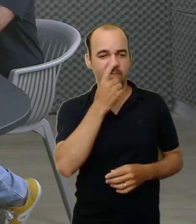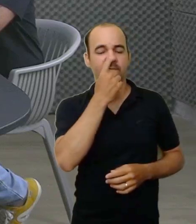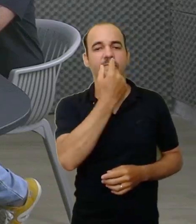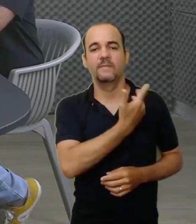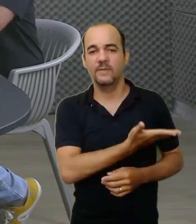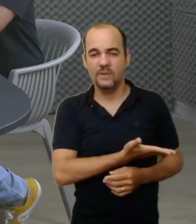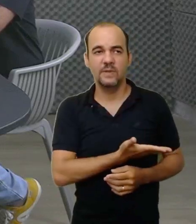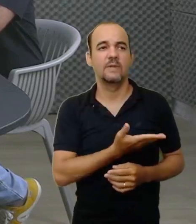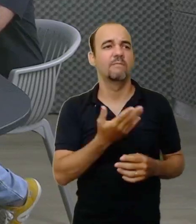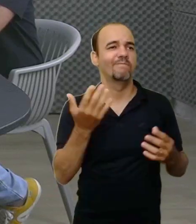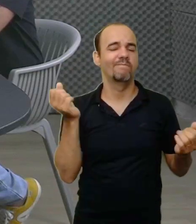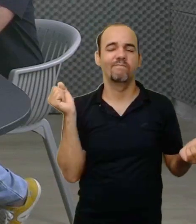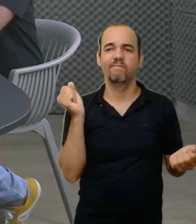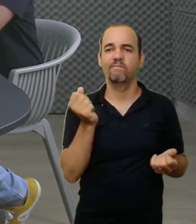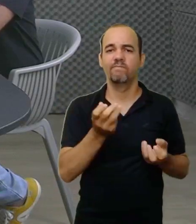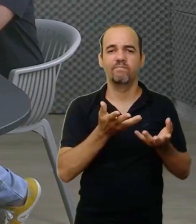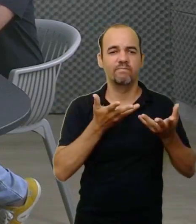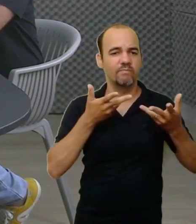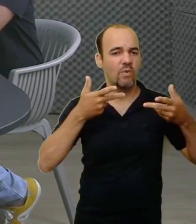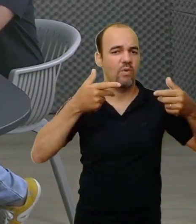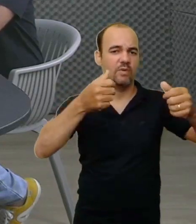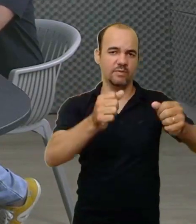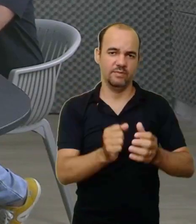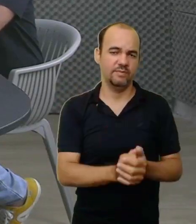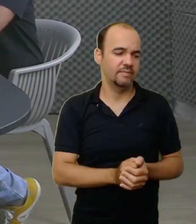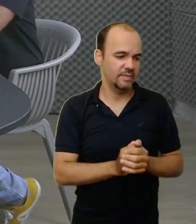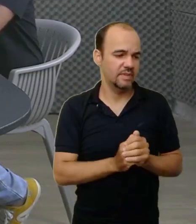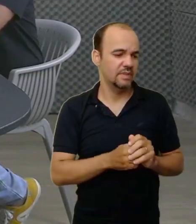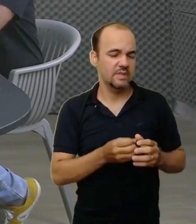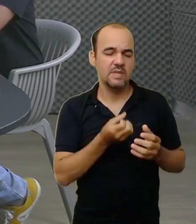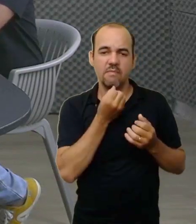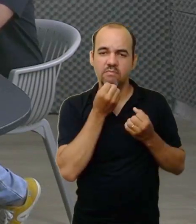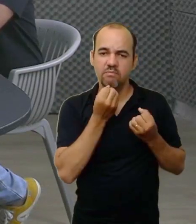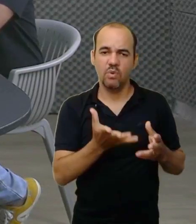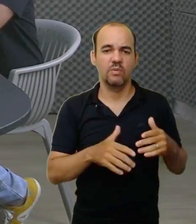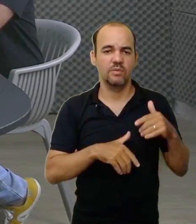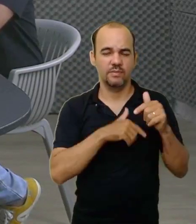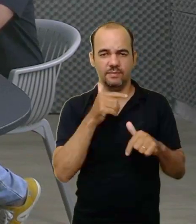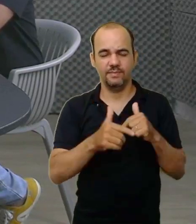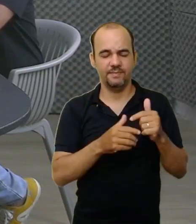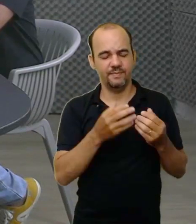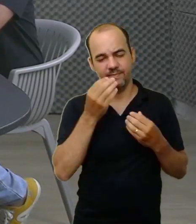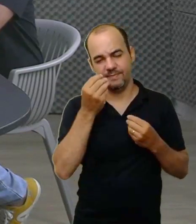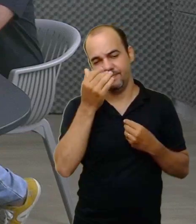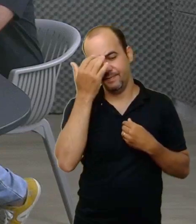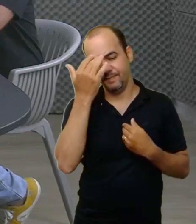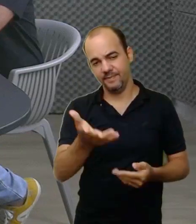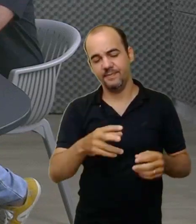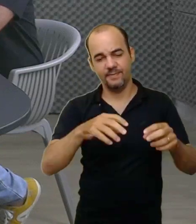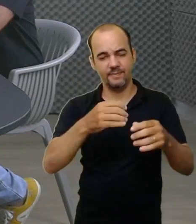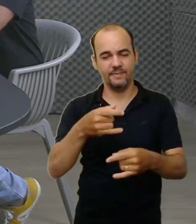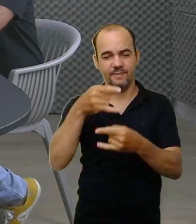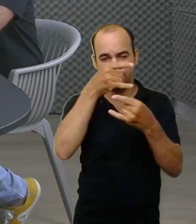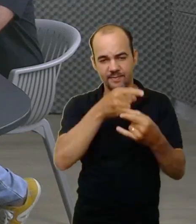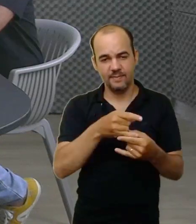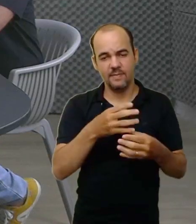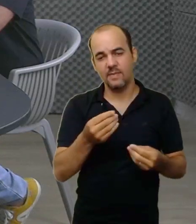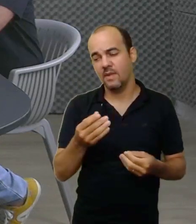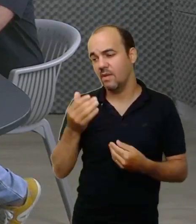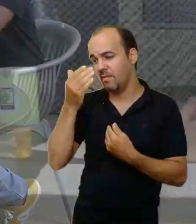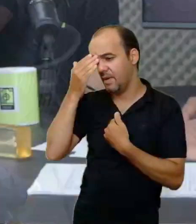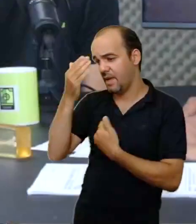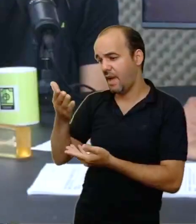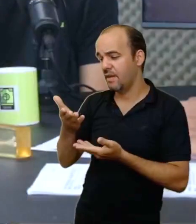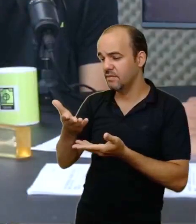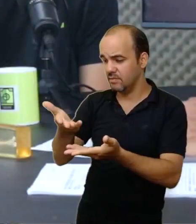seu olho brilhar. Isso é tão bacana pra gente, isso é tão bom pra gente. Muito obrigado por você estar aqui, viu? Eu agradeço muito o convite, né?